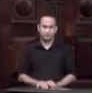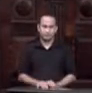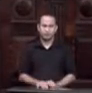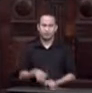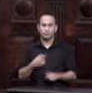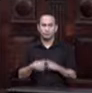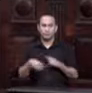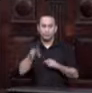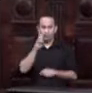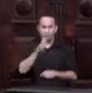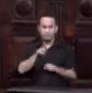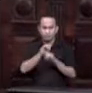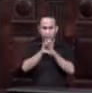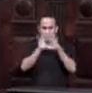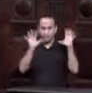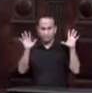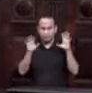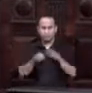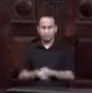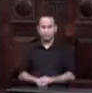Porque vemos claramente